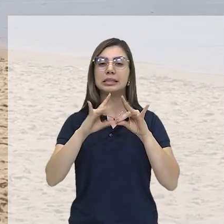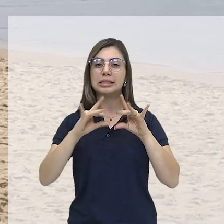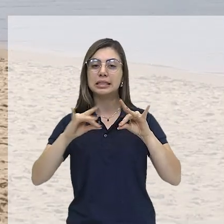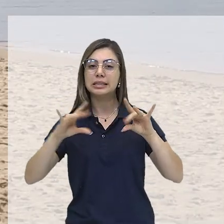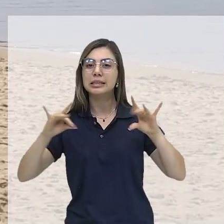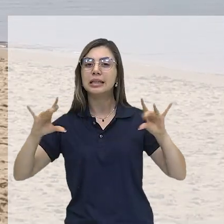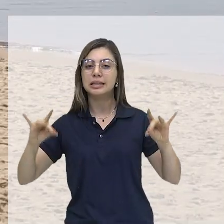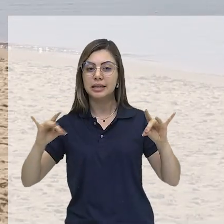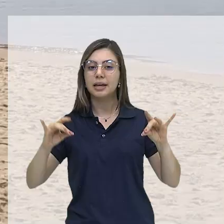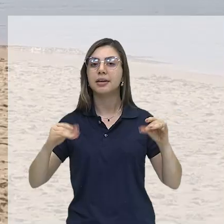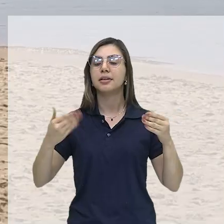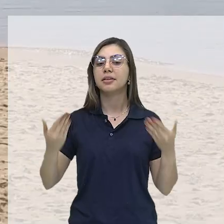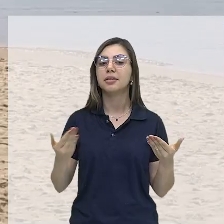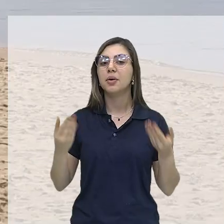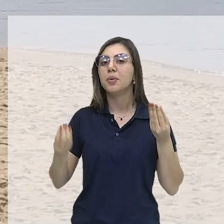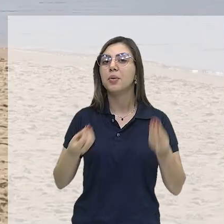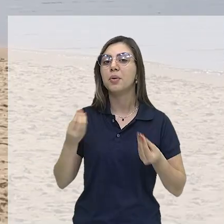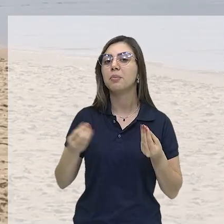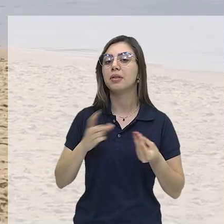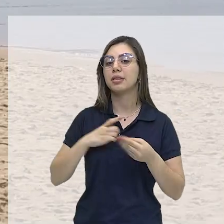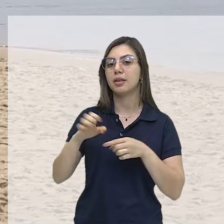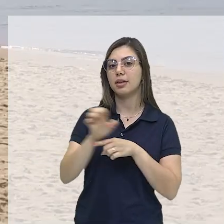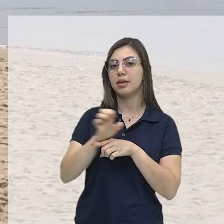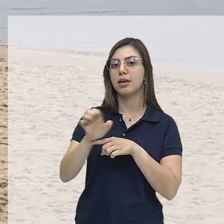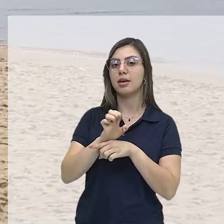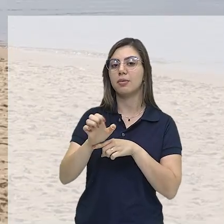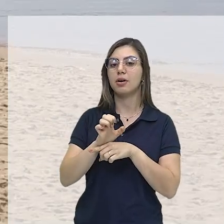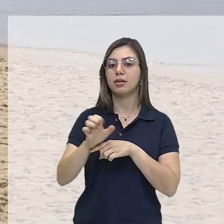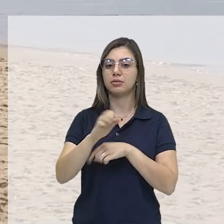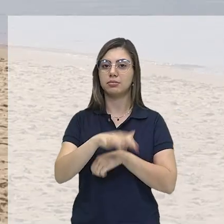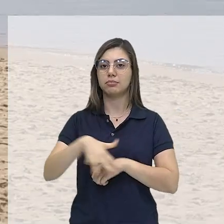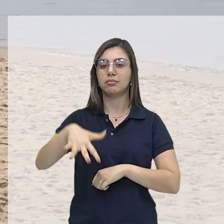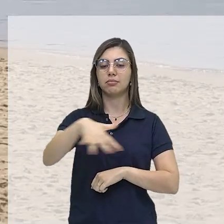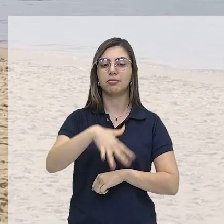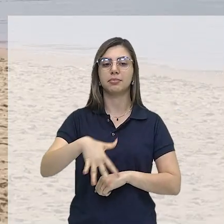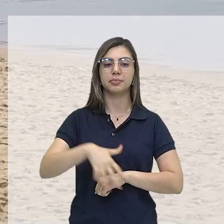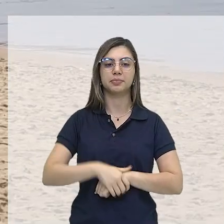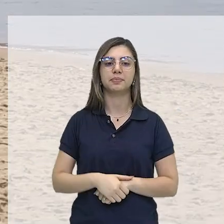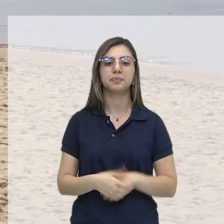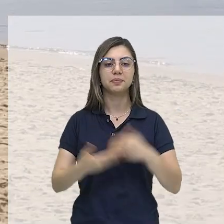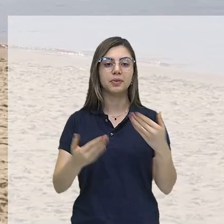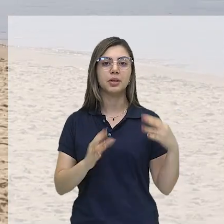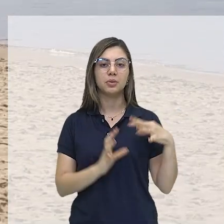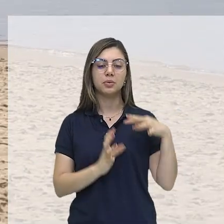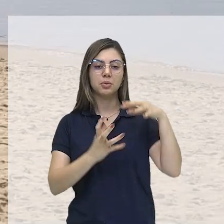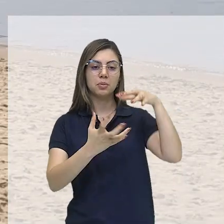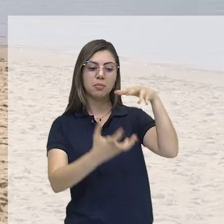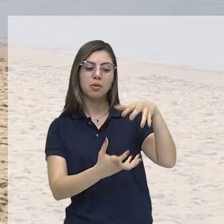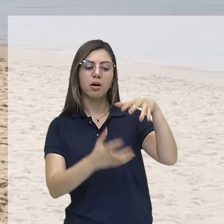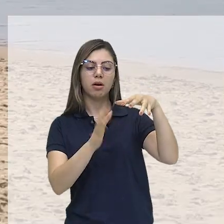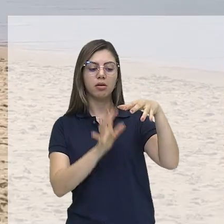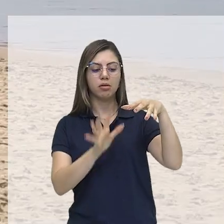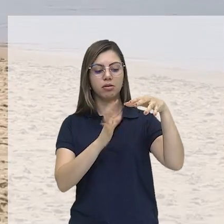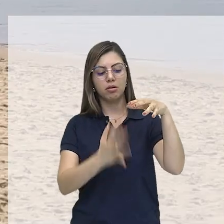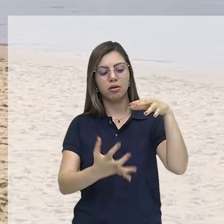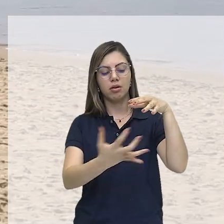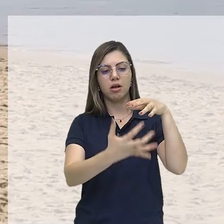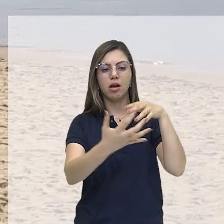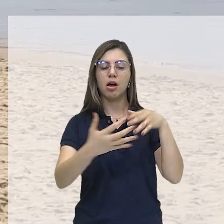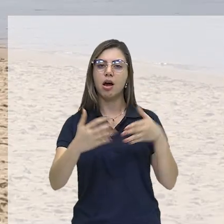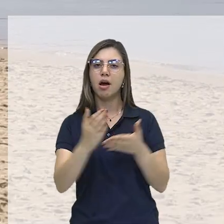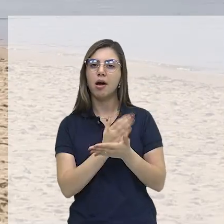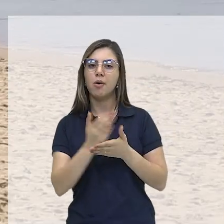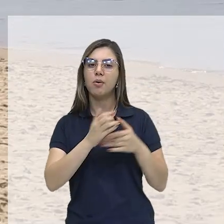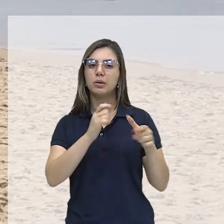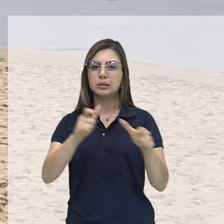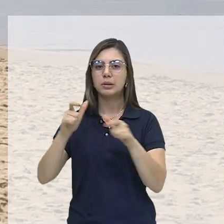mais quentes e úmidos e se encontra ao redor da linha do Equador. No mundo,